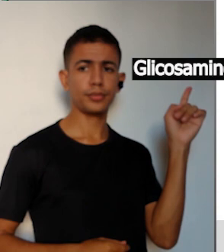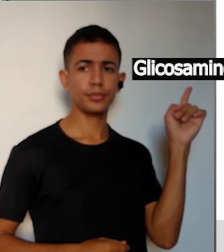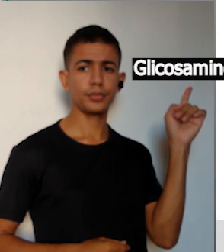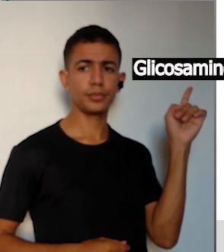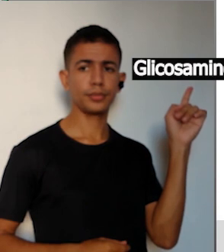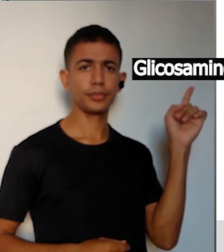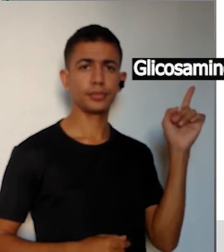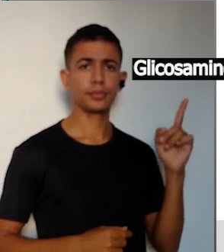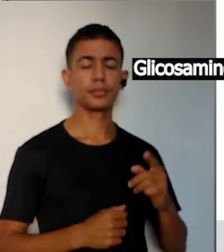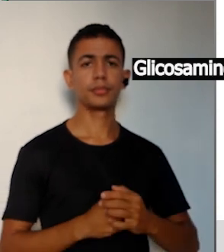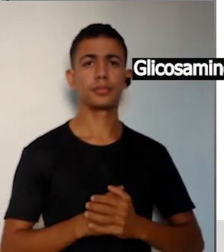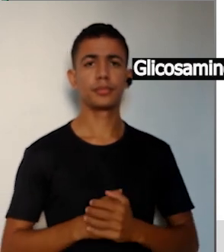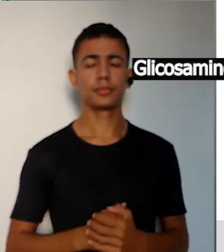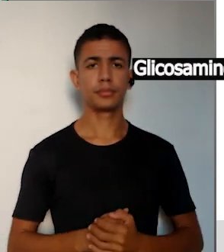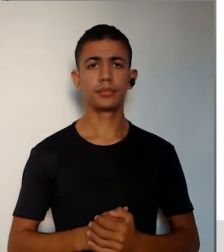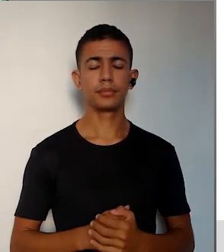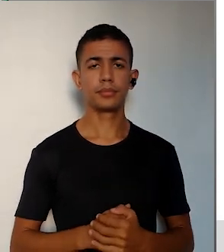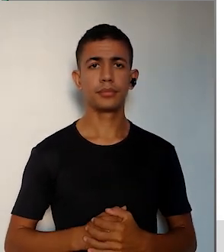glicosaminoglicanos,